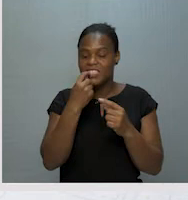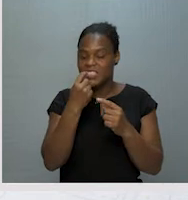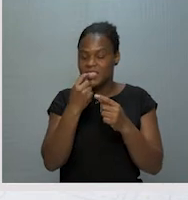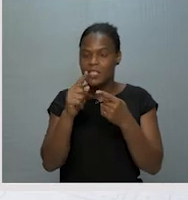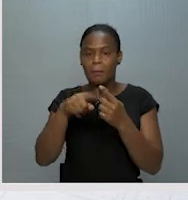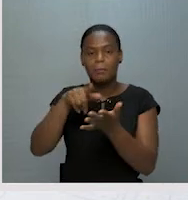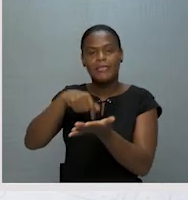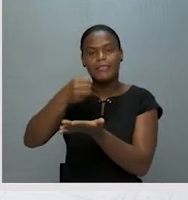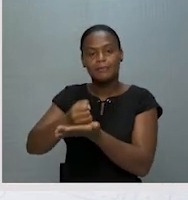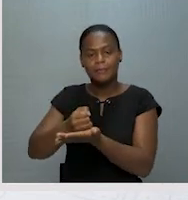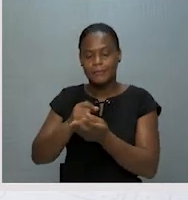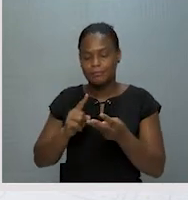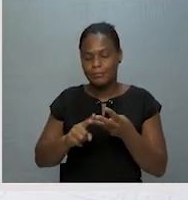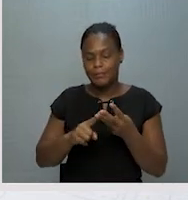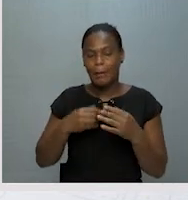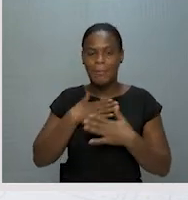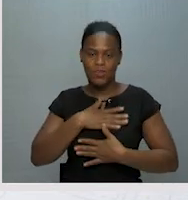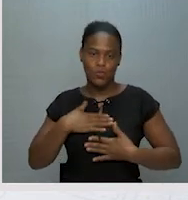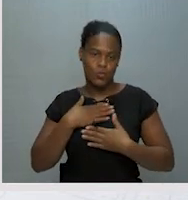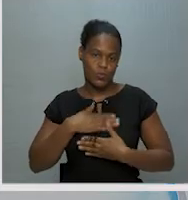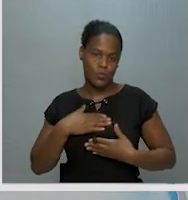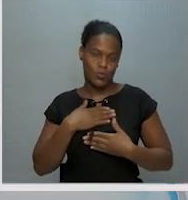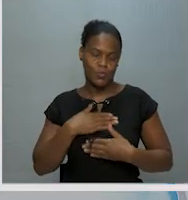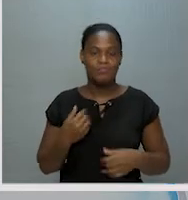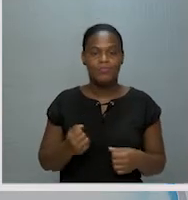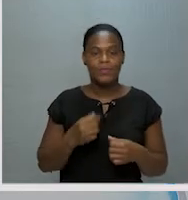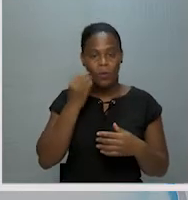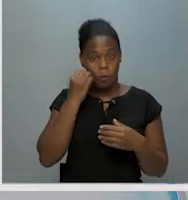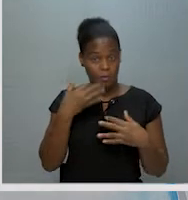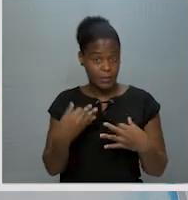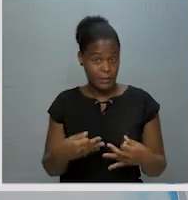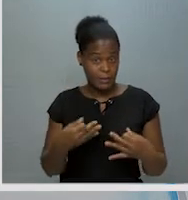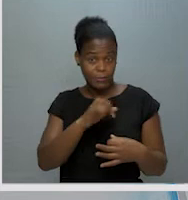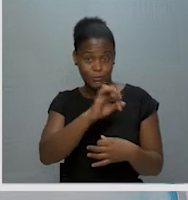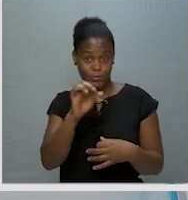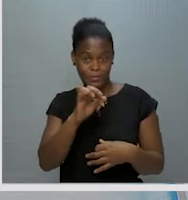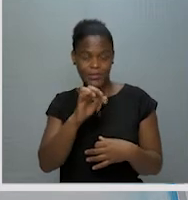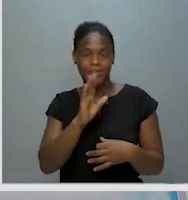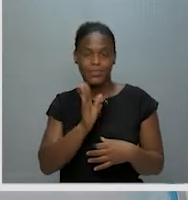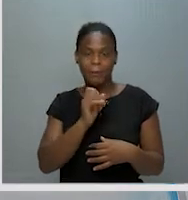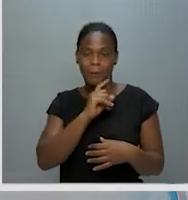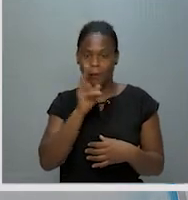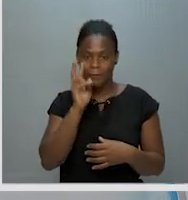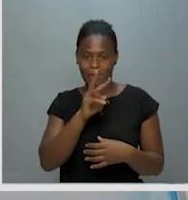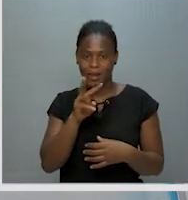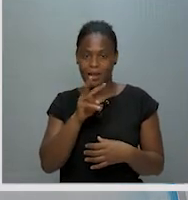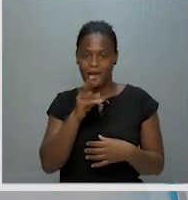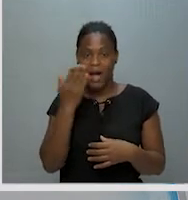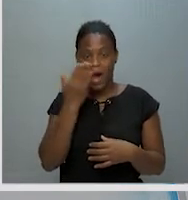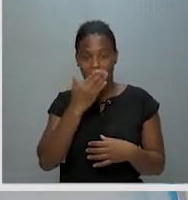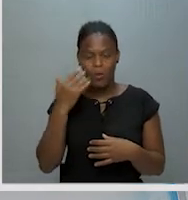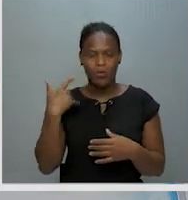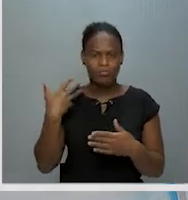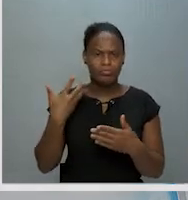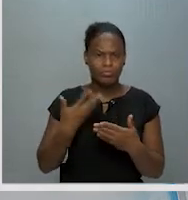dentes, definitivos e banho. E, como sempre, vocês já podem ver a sequência da